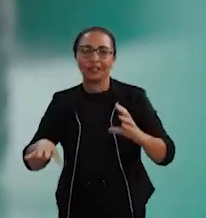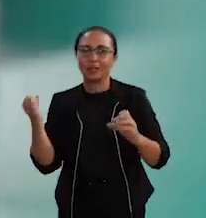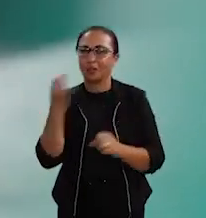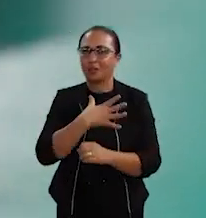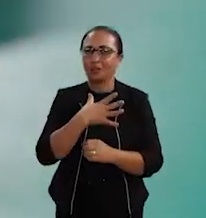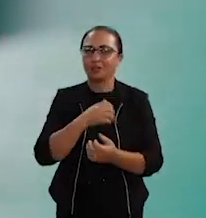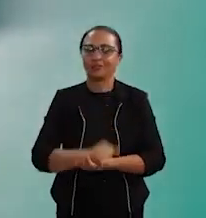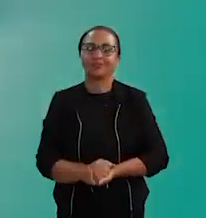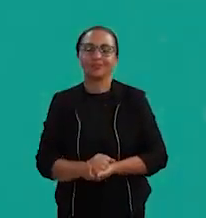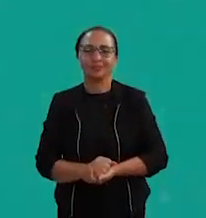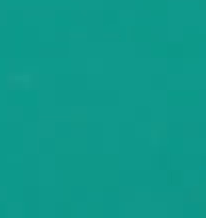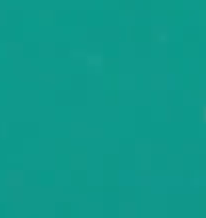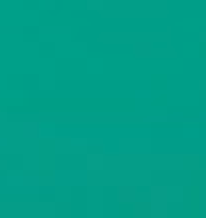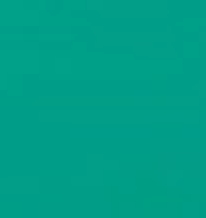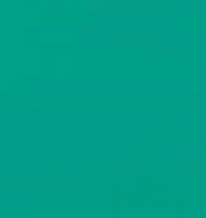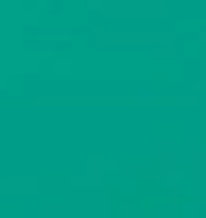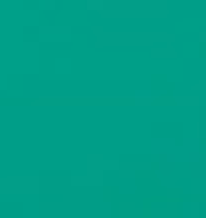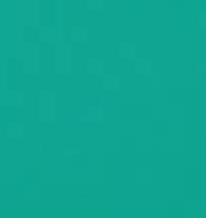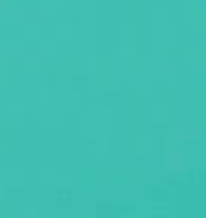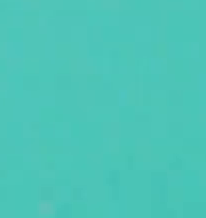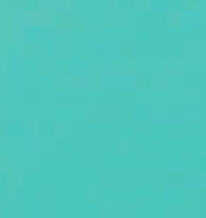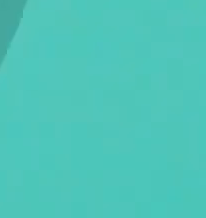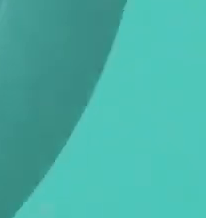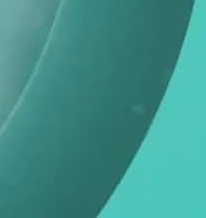características inovadoras.